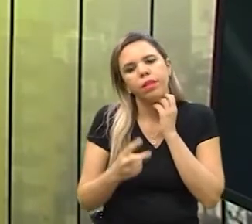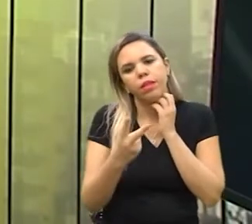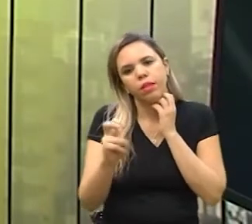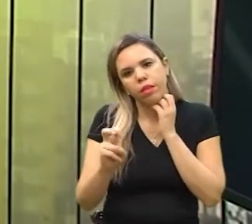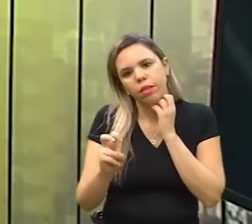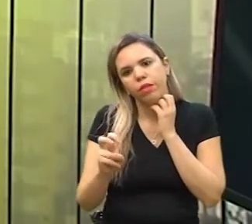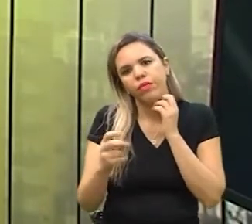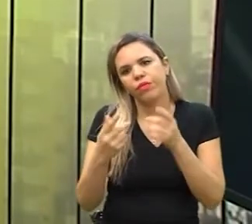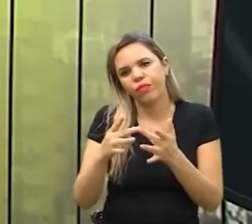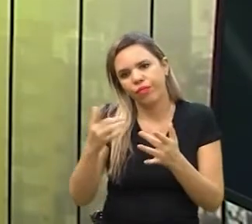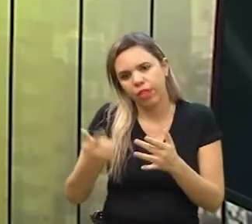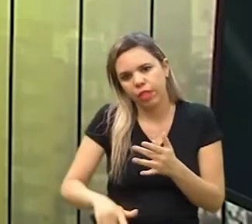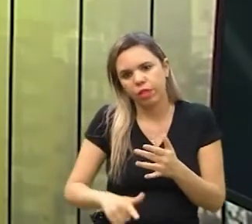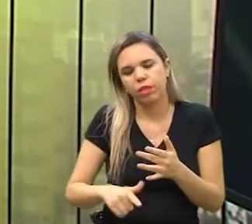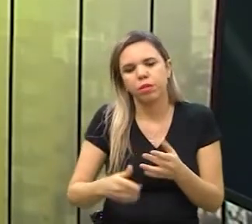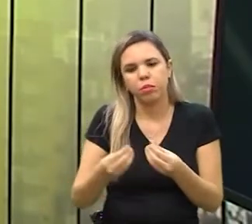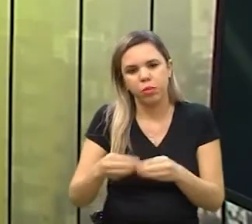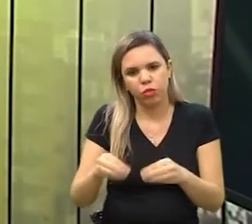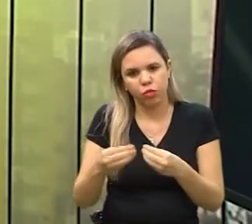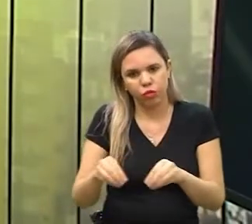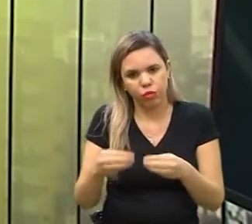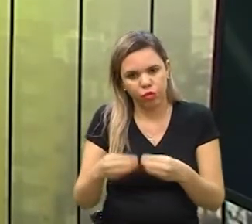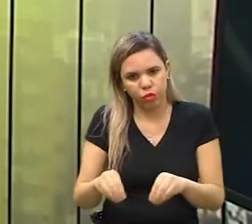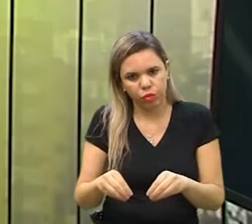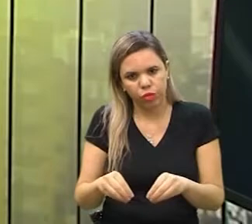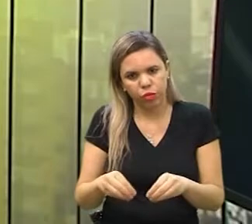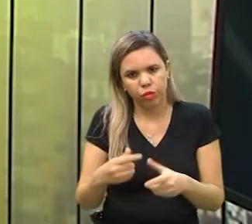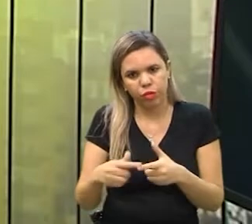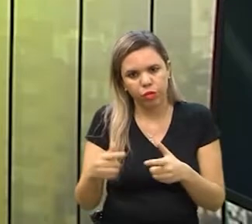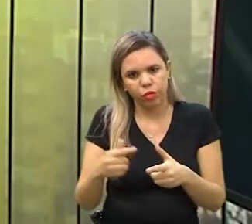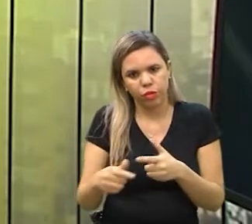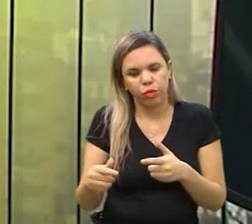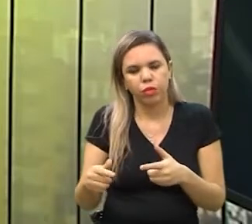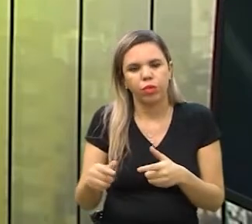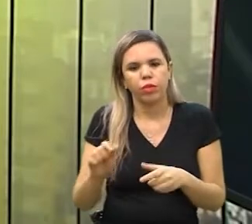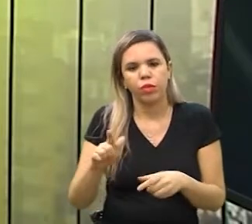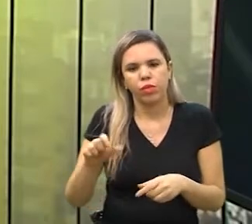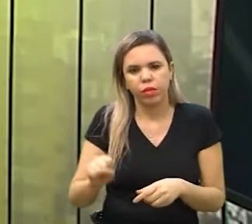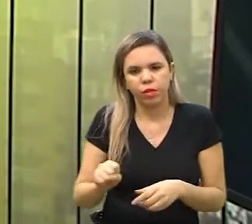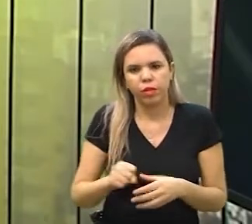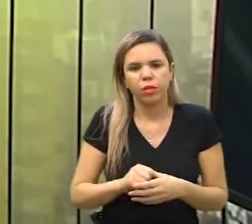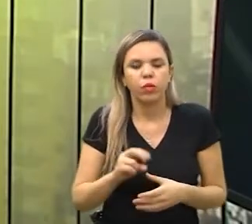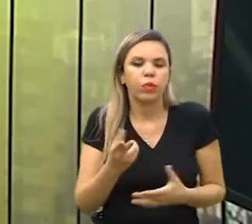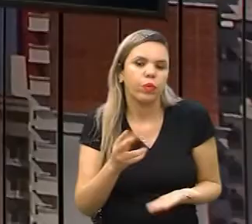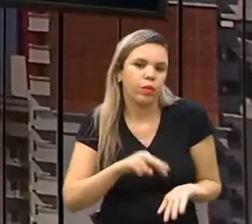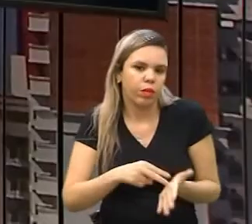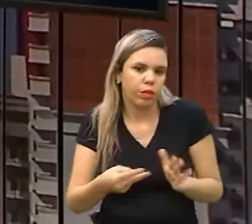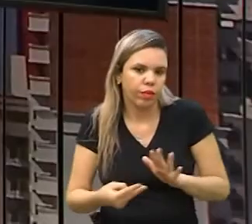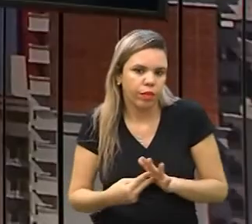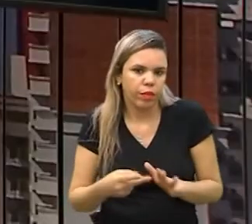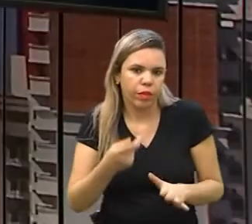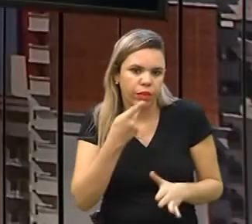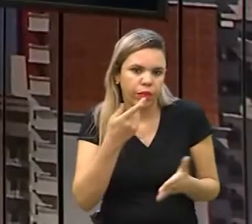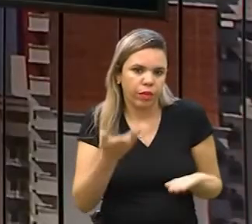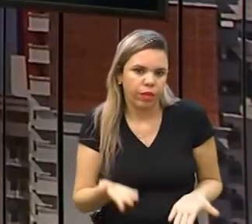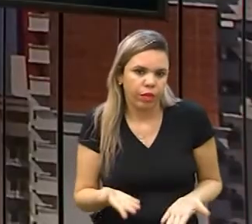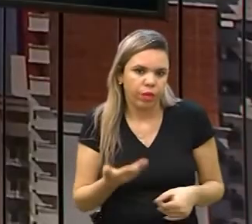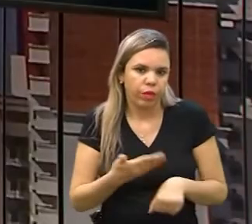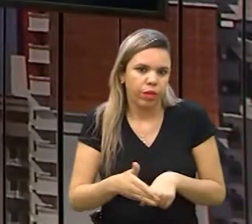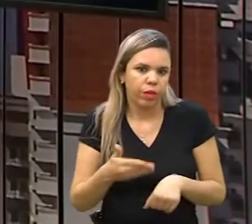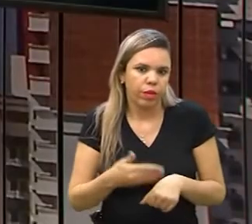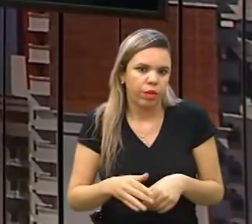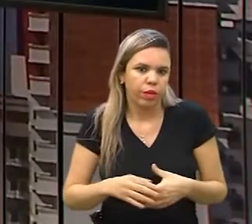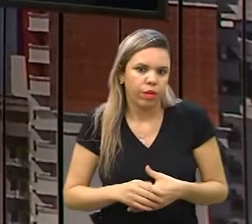de 25 vezes mais prejudicial para o efeito estufa do que o gás carbônico. Ou seja, a gente está falando